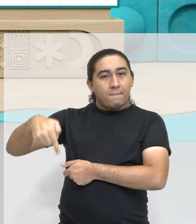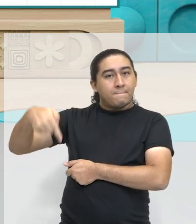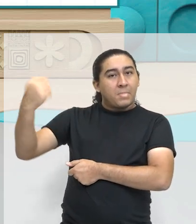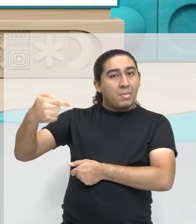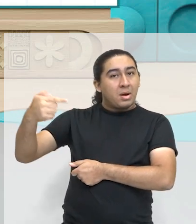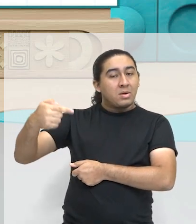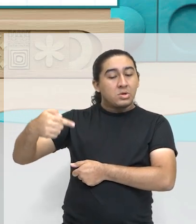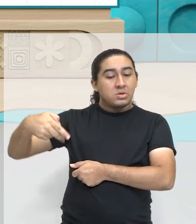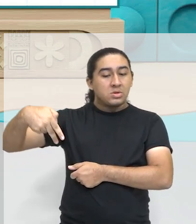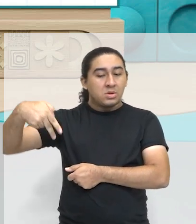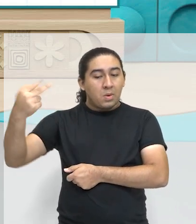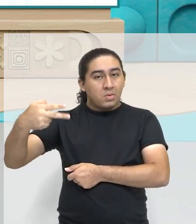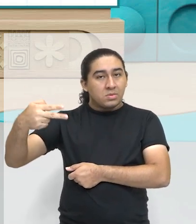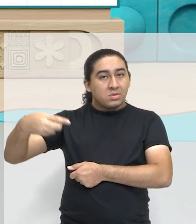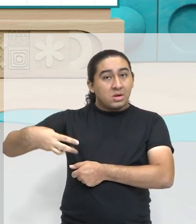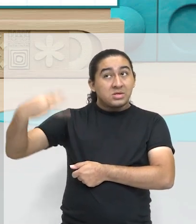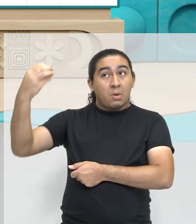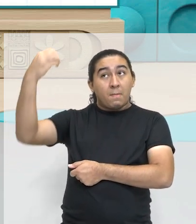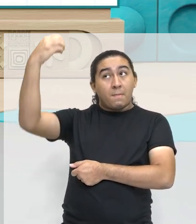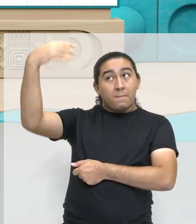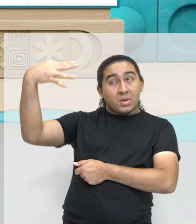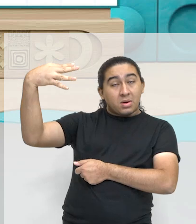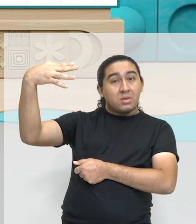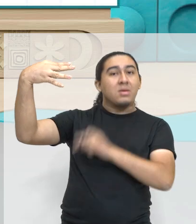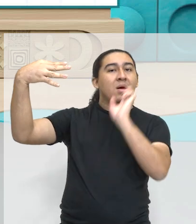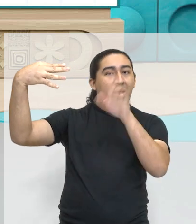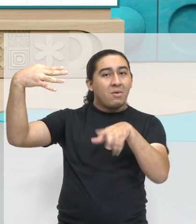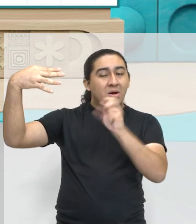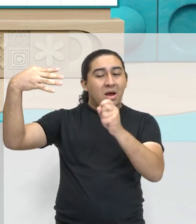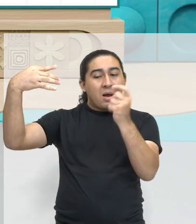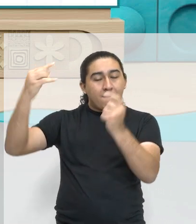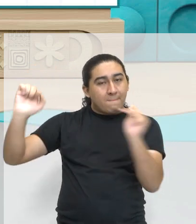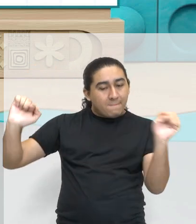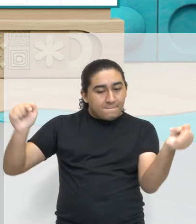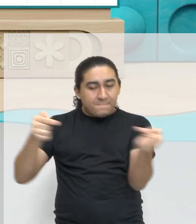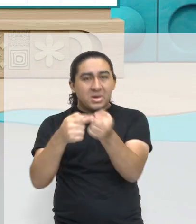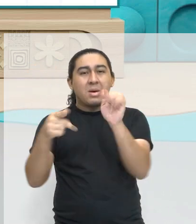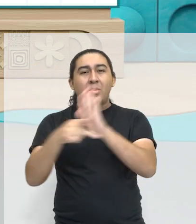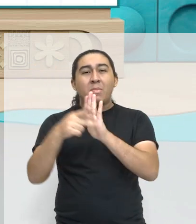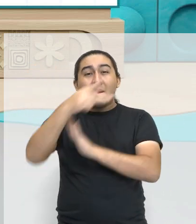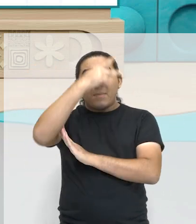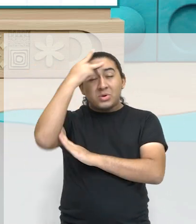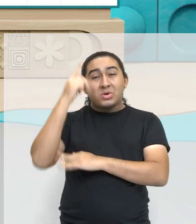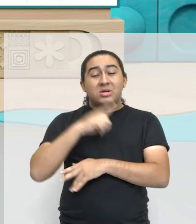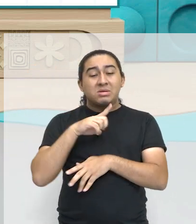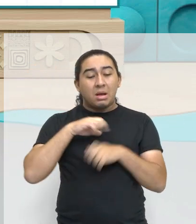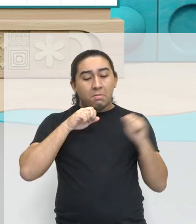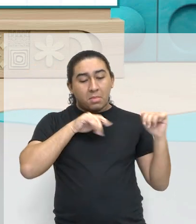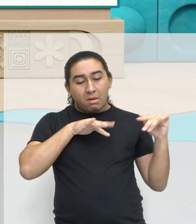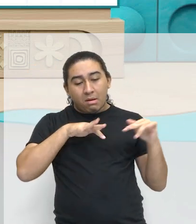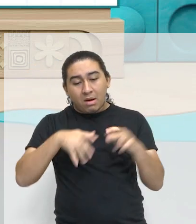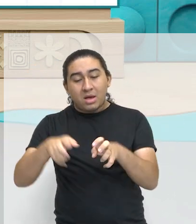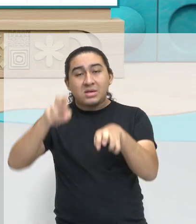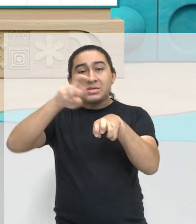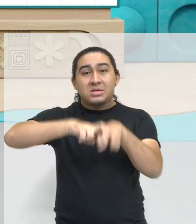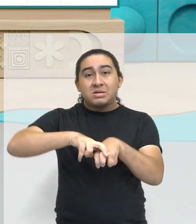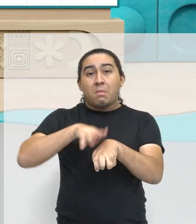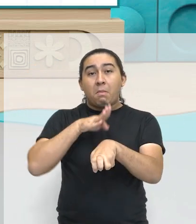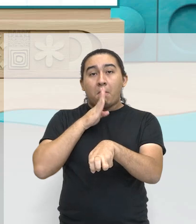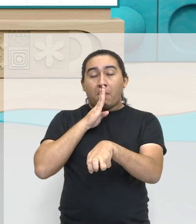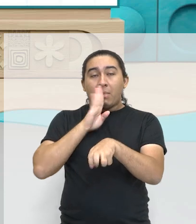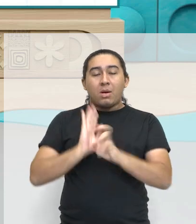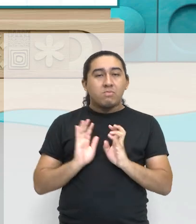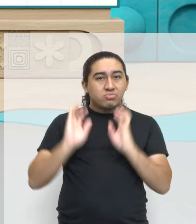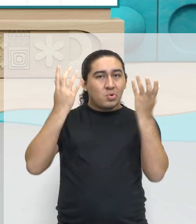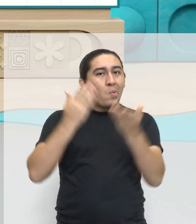o espetáculo, acontecem 3 sinos, primeiro, segundo e o terceiro, que são itens, são sinos